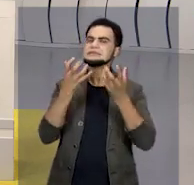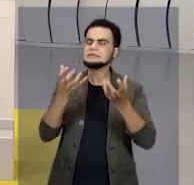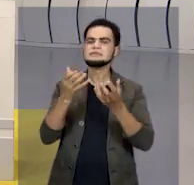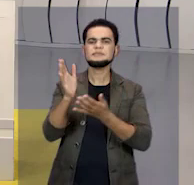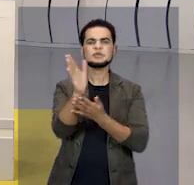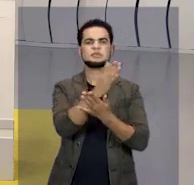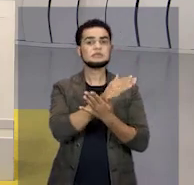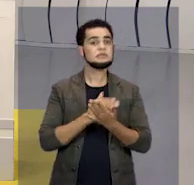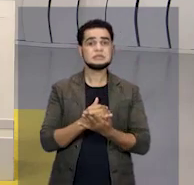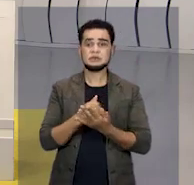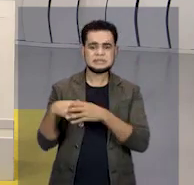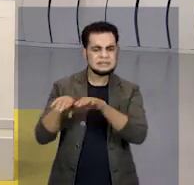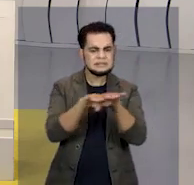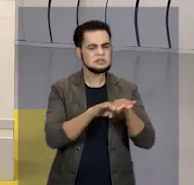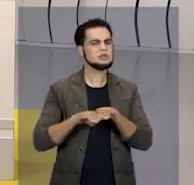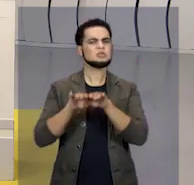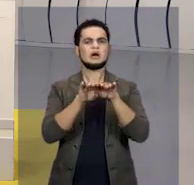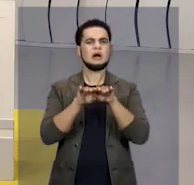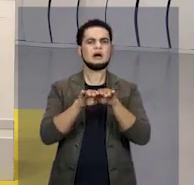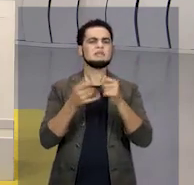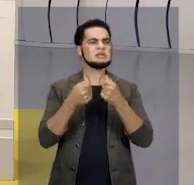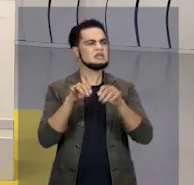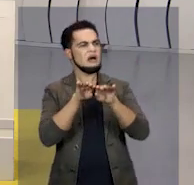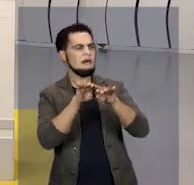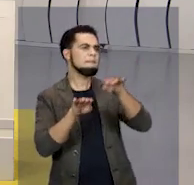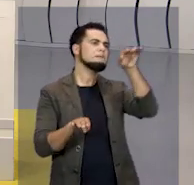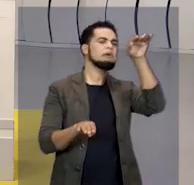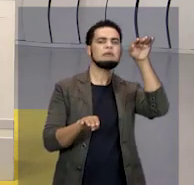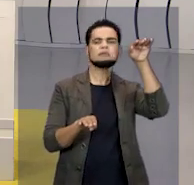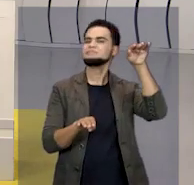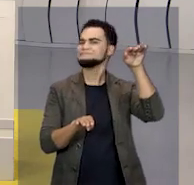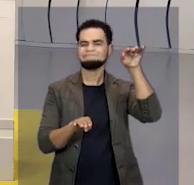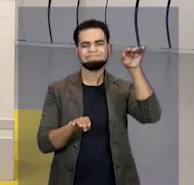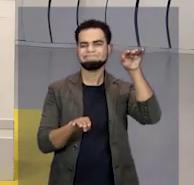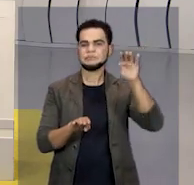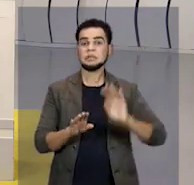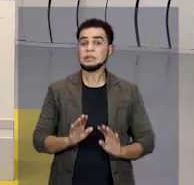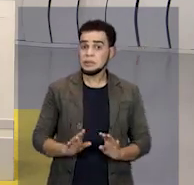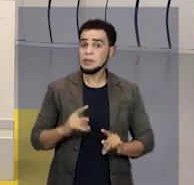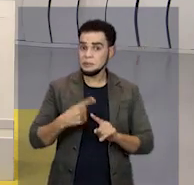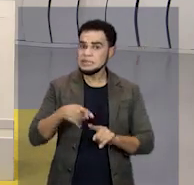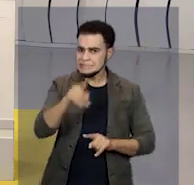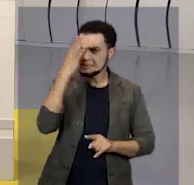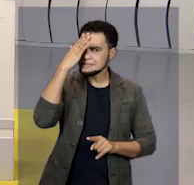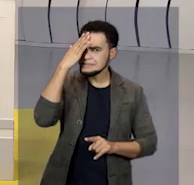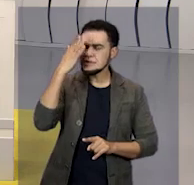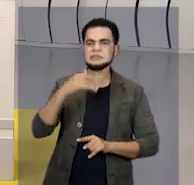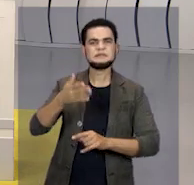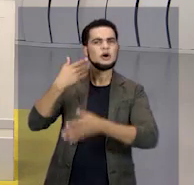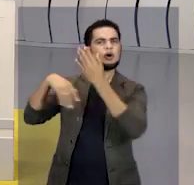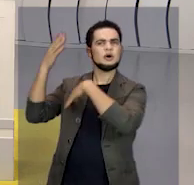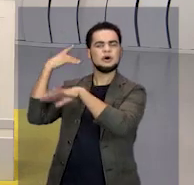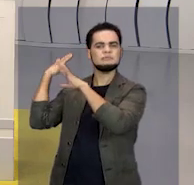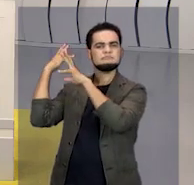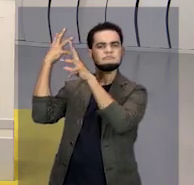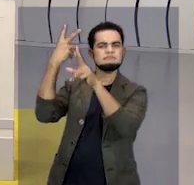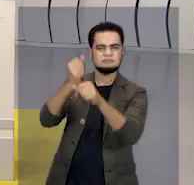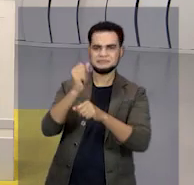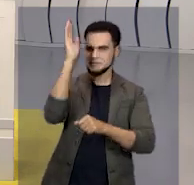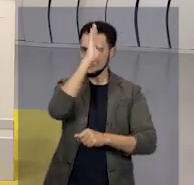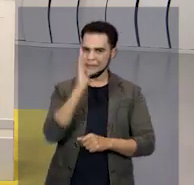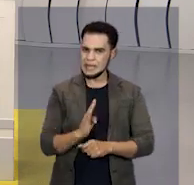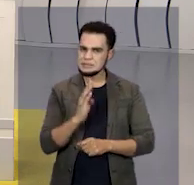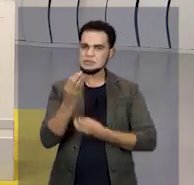distribuição mais igualitária das terras, que a gente sabe que todo o processo, quando a gente vai pegar o processo histórico brasileiro de formação do nosso